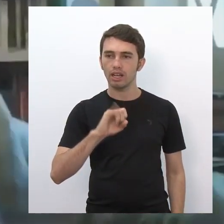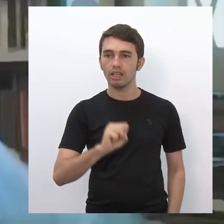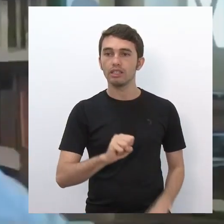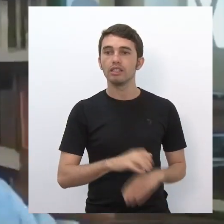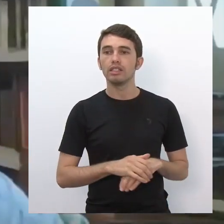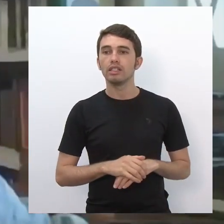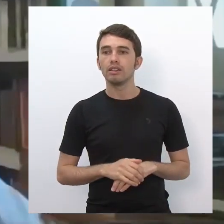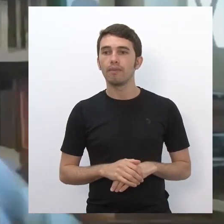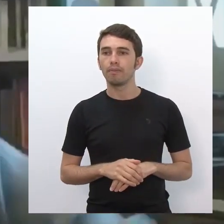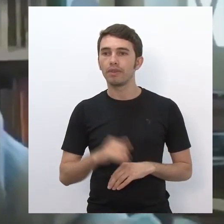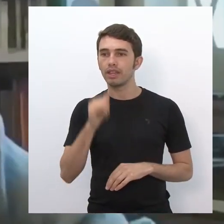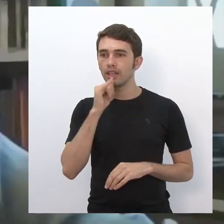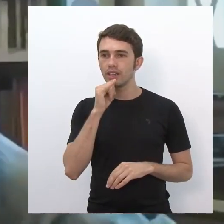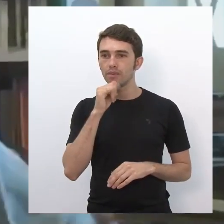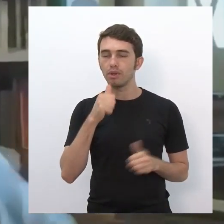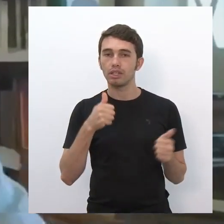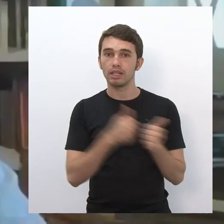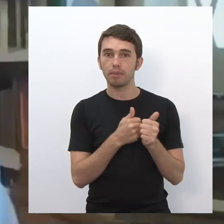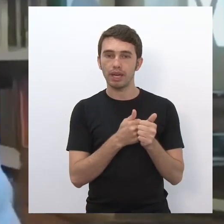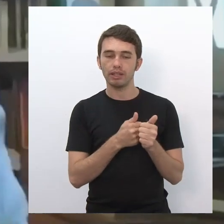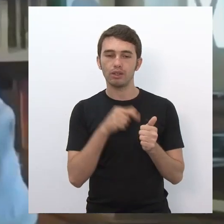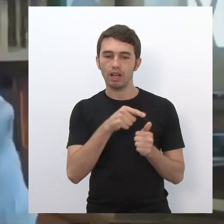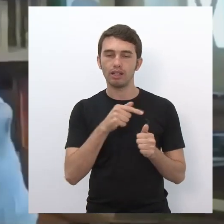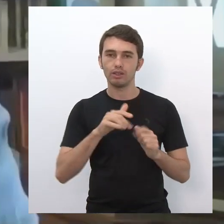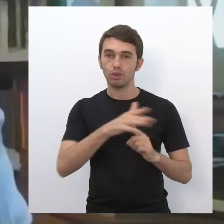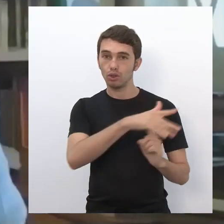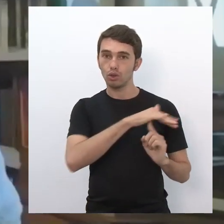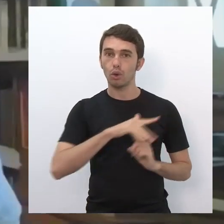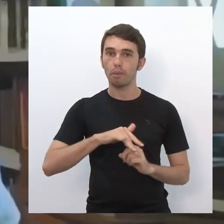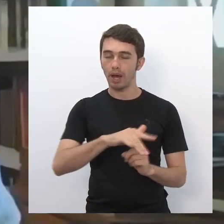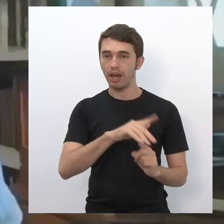existe à beira do parque, né?